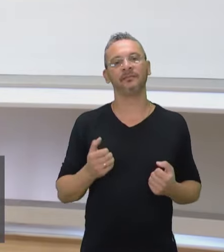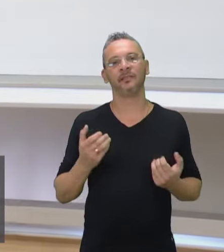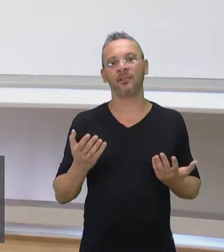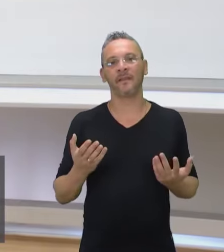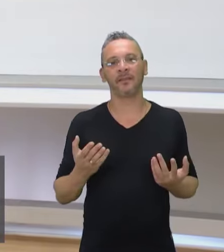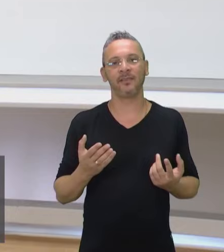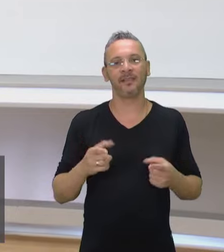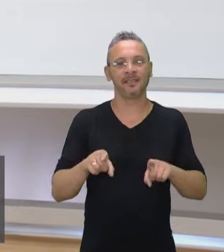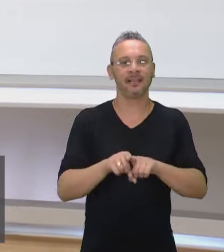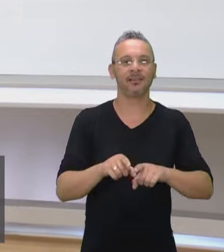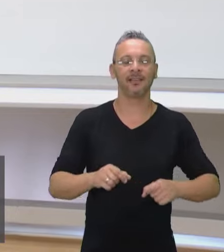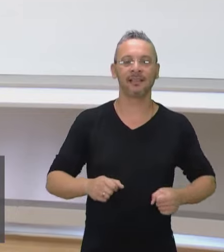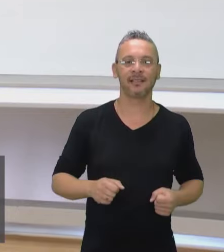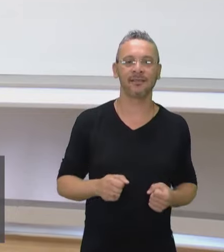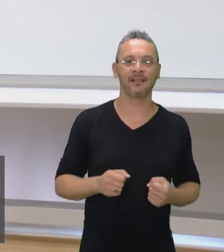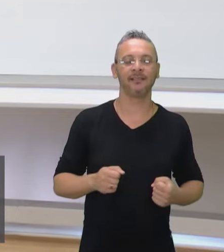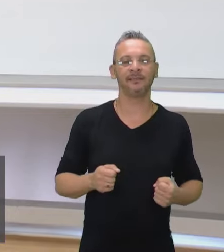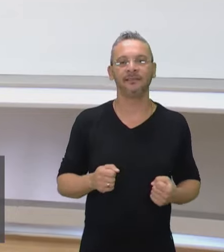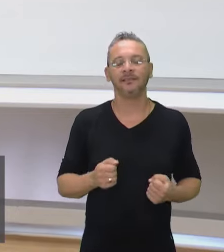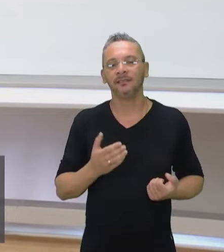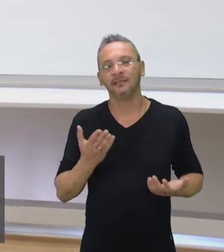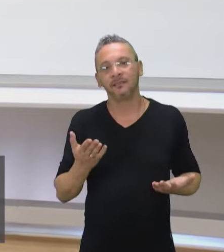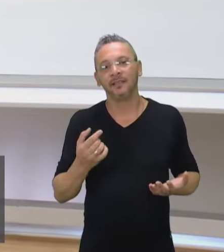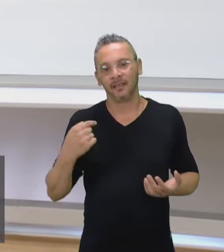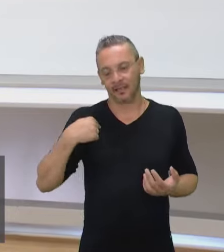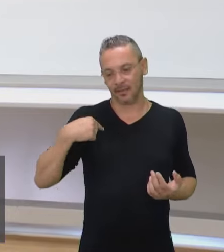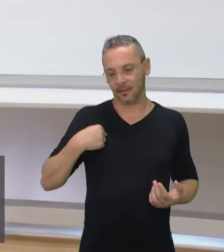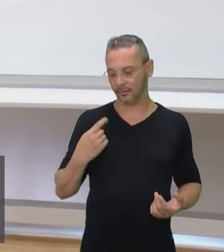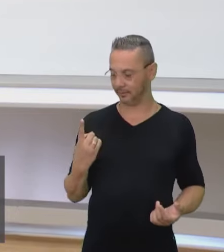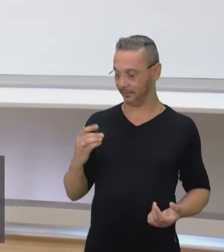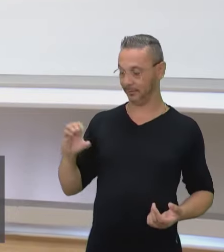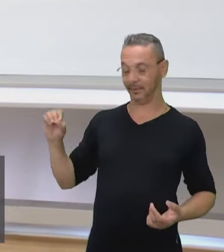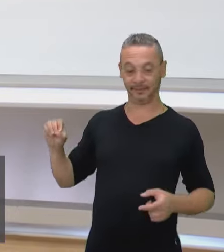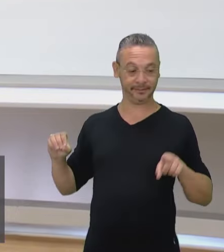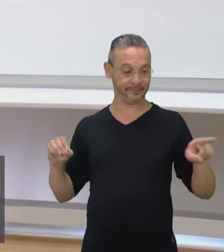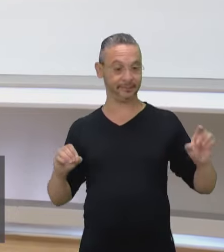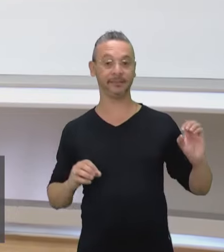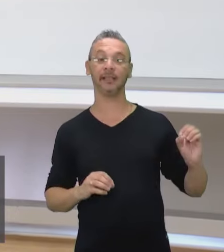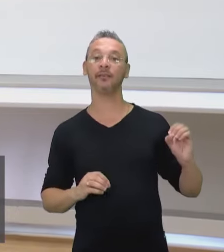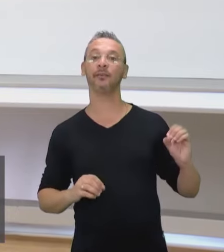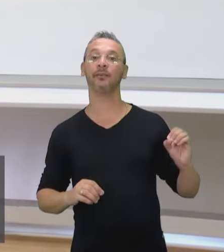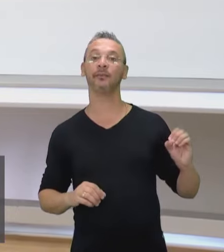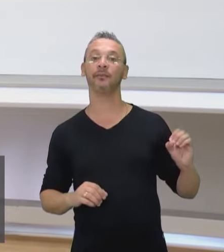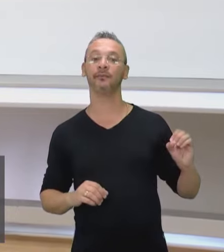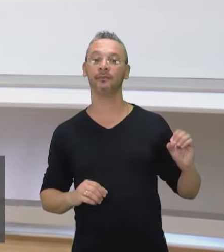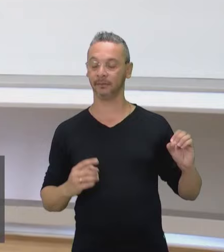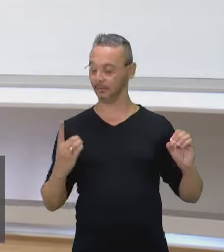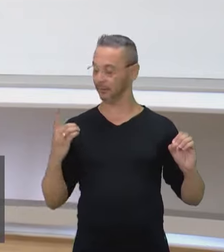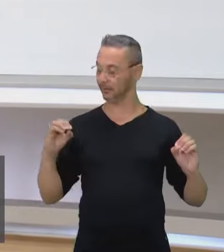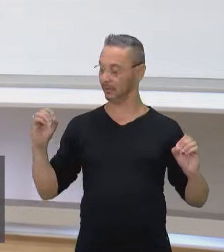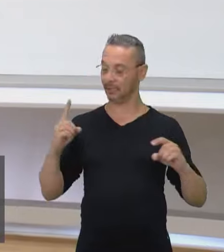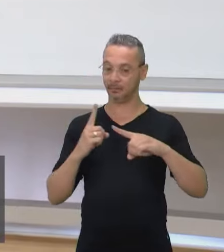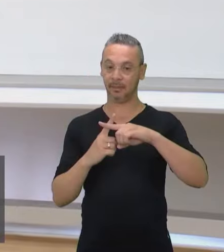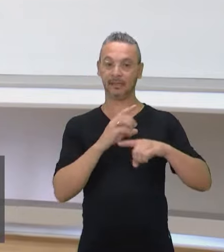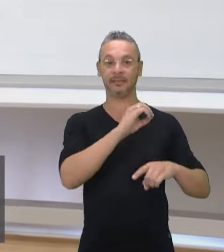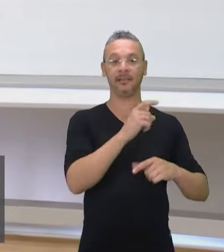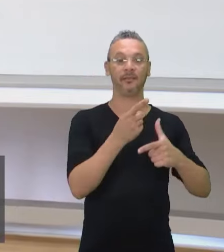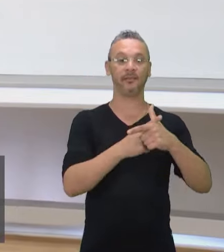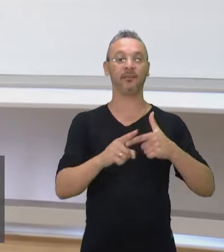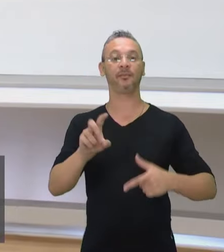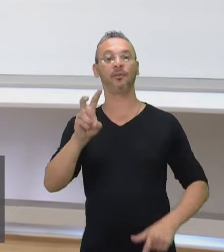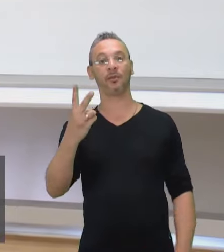meio lógico isso daí, né? Vamos supor, eu ganho 100, a outra pessoa ganha 0. 100 mais 0 dividido por